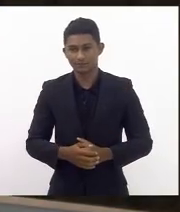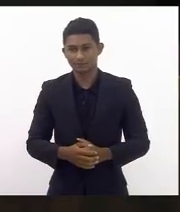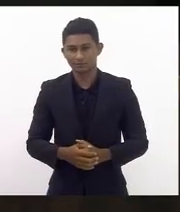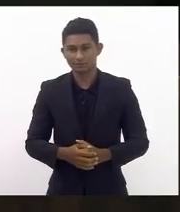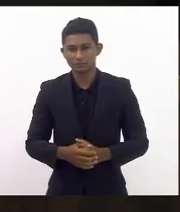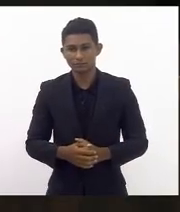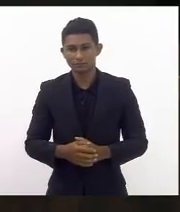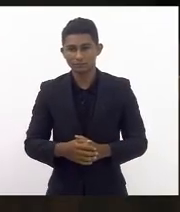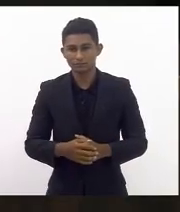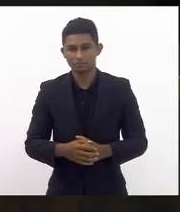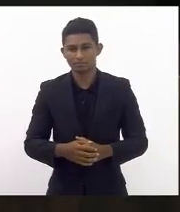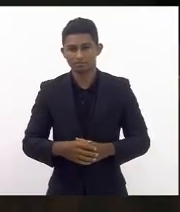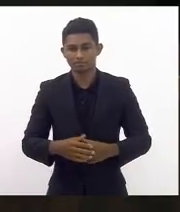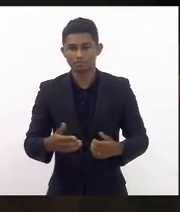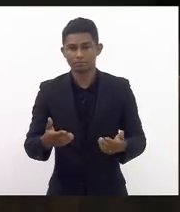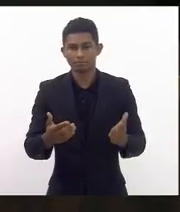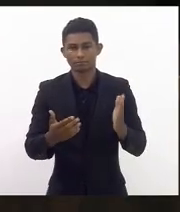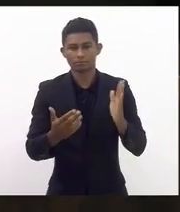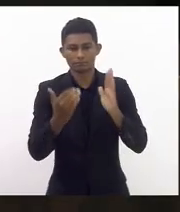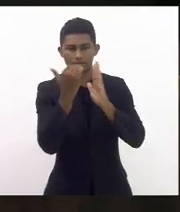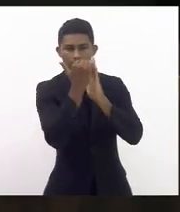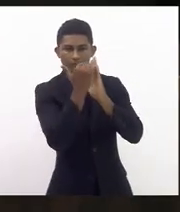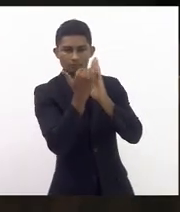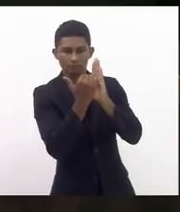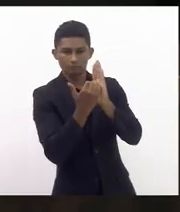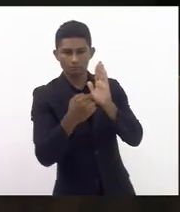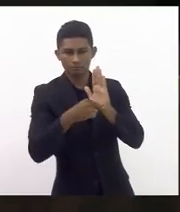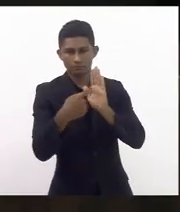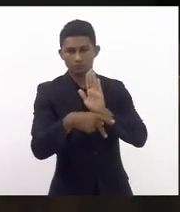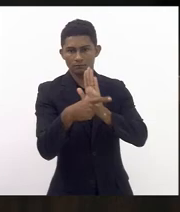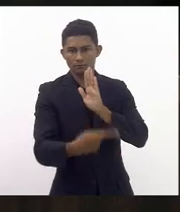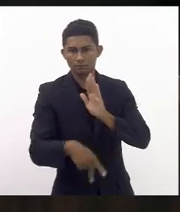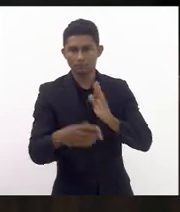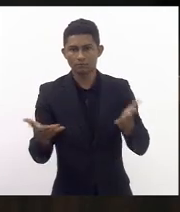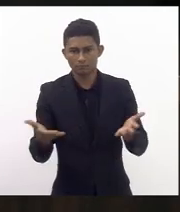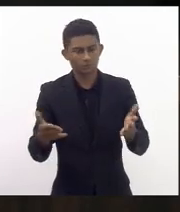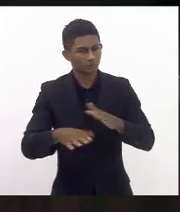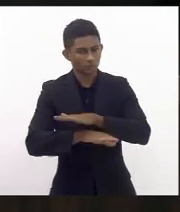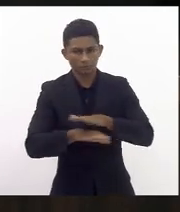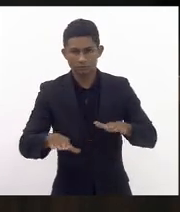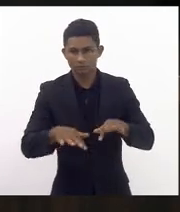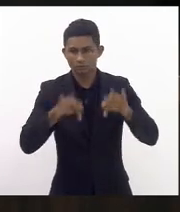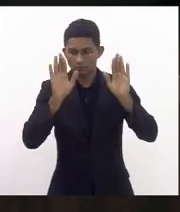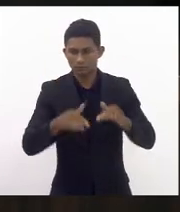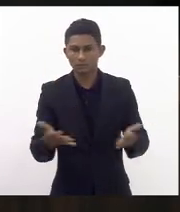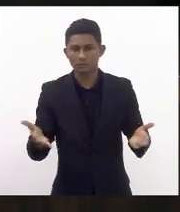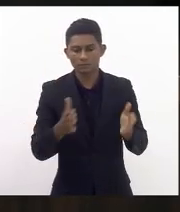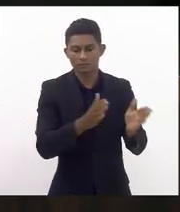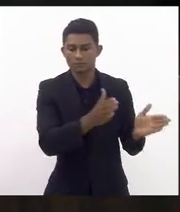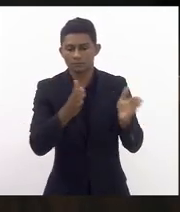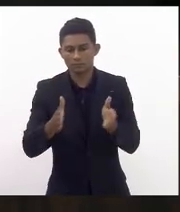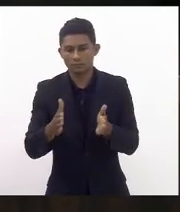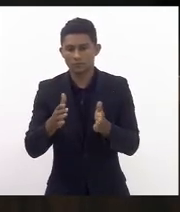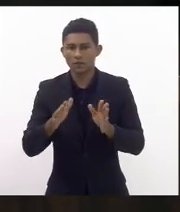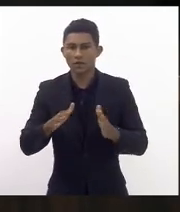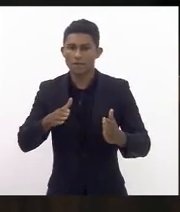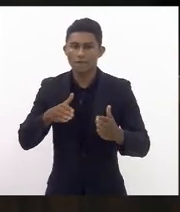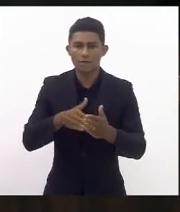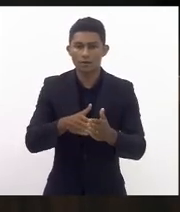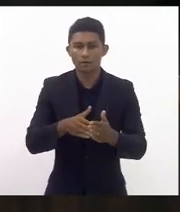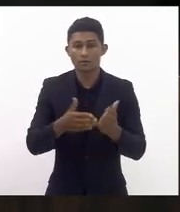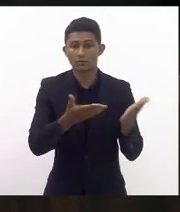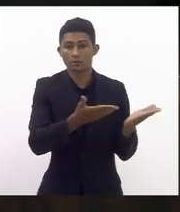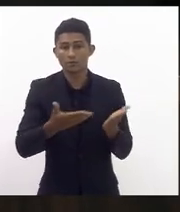Nada mais a tratar na ordem na primeira sessão extraordinária, mesmo está encerrada. Passa-se o expediente final. A presidência convida a